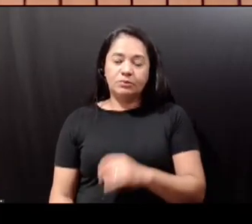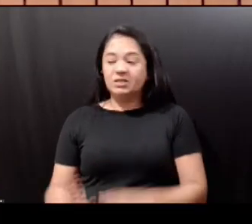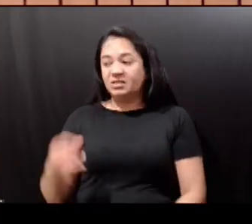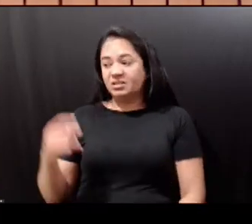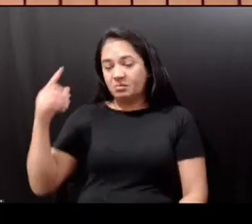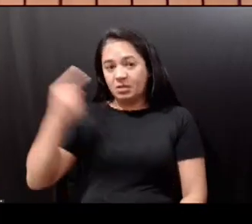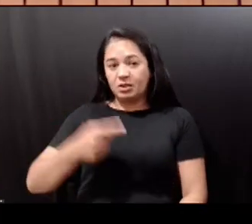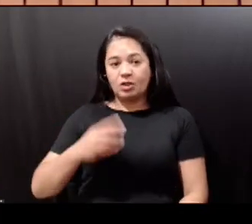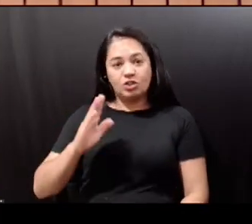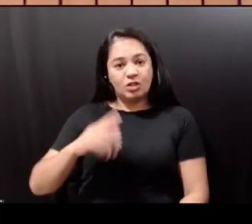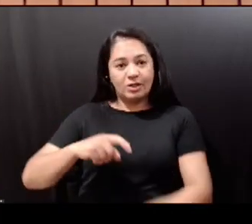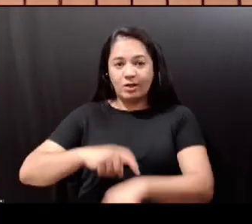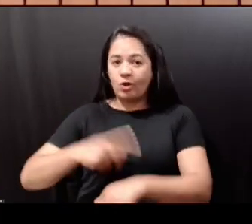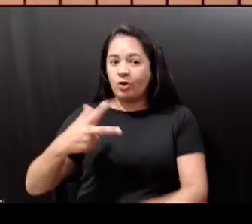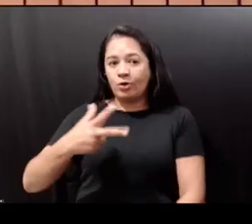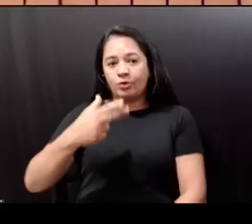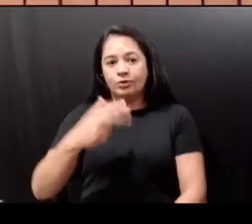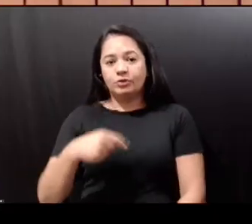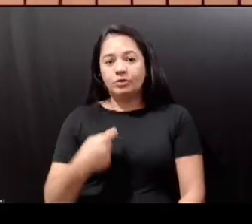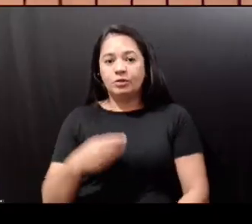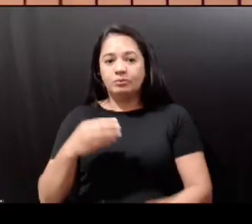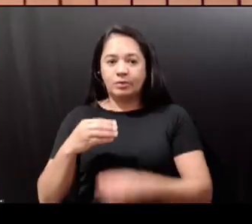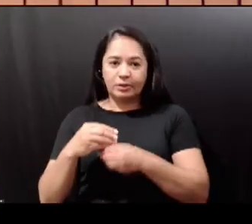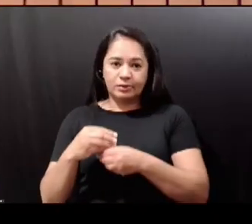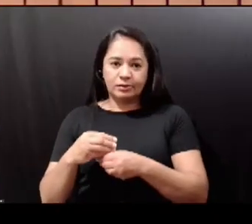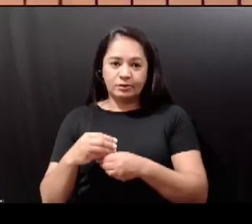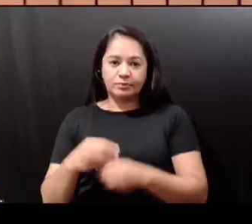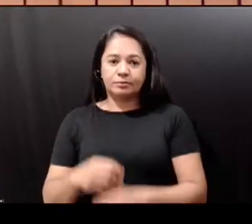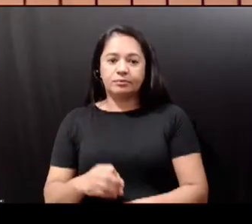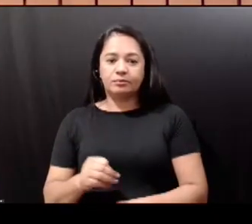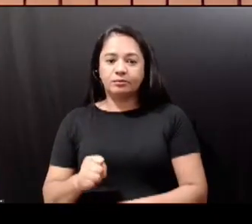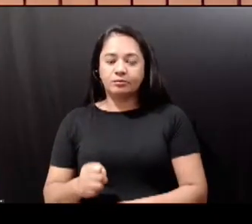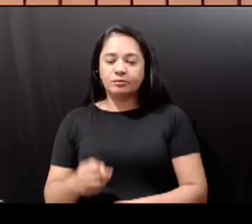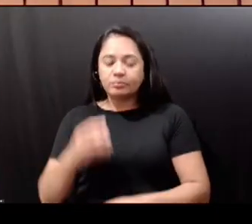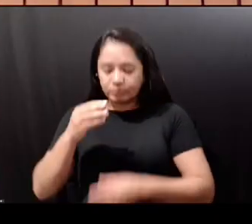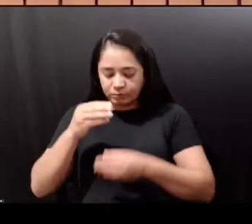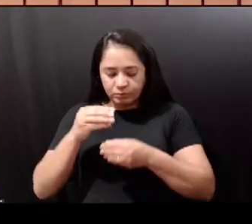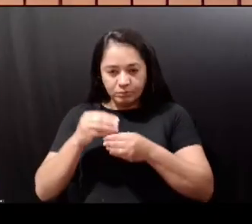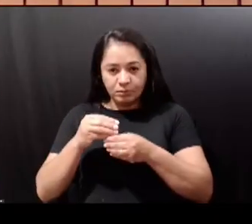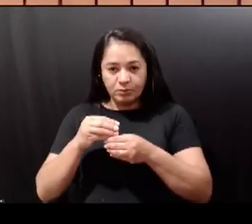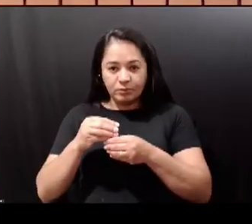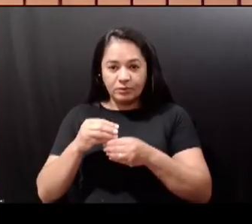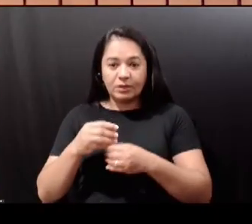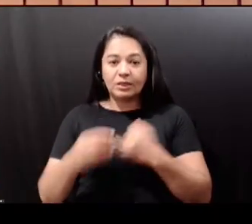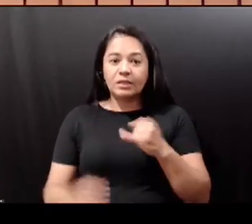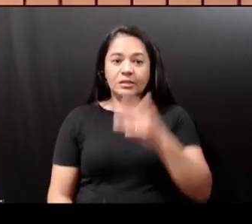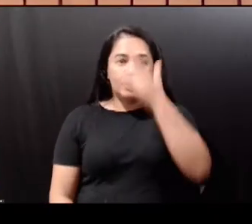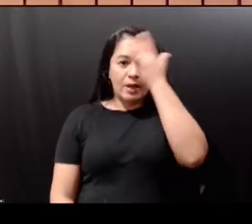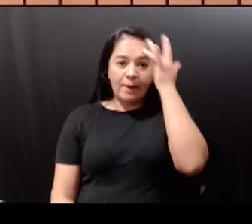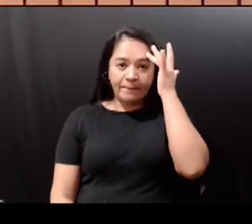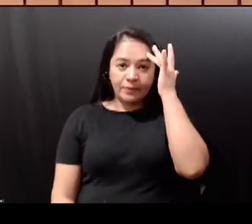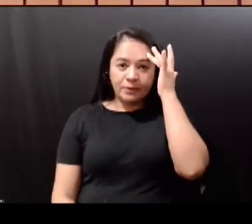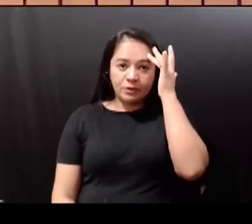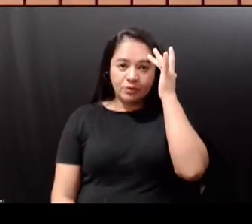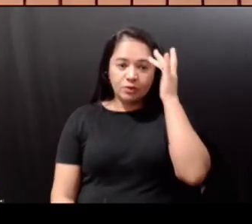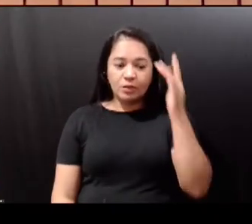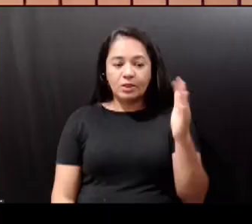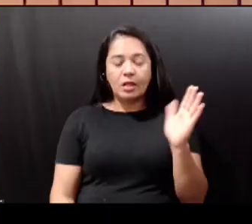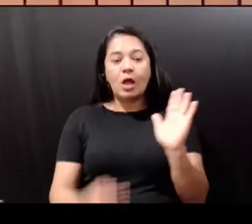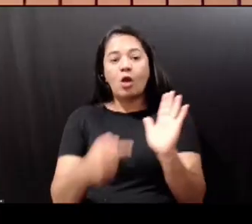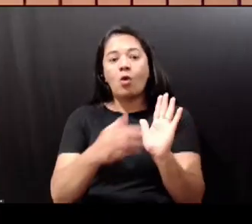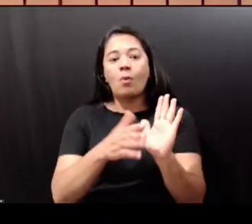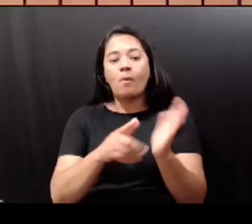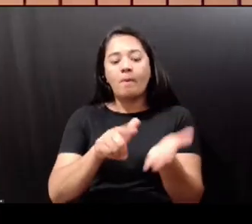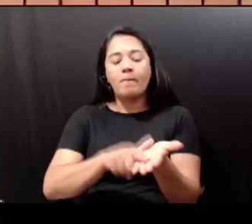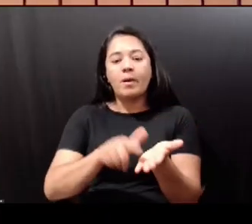Aí a gente poderia acrescentar uma emenda nessa lei. Então vamos lá, acrescentar que quando a pessoa for cortar, já tiver com o comprovante pago... ou se pagar